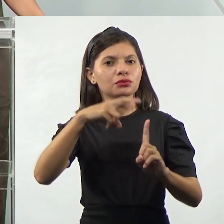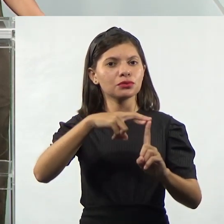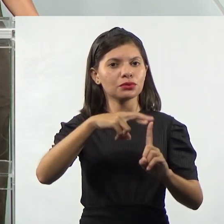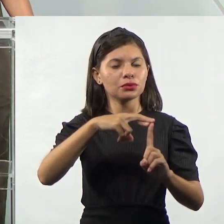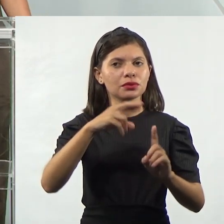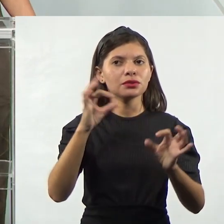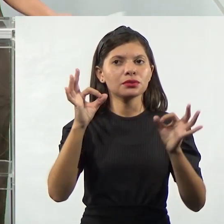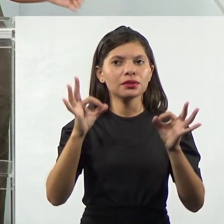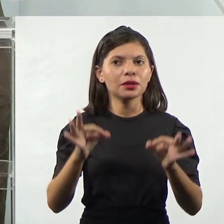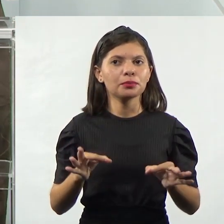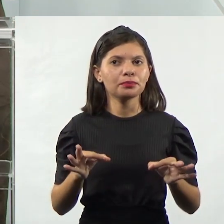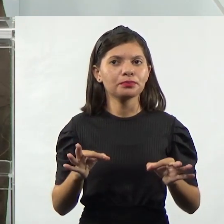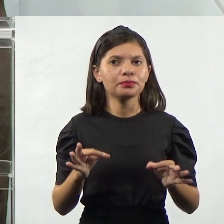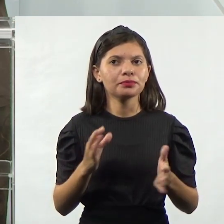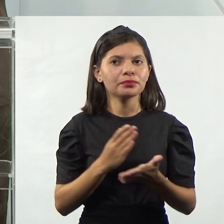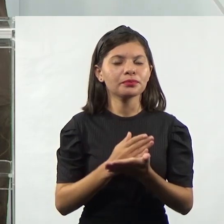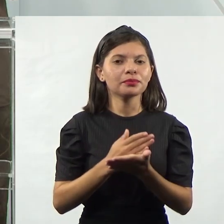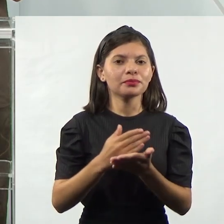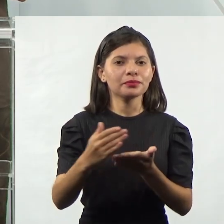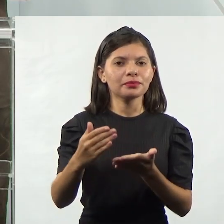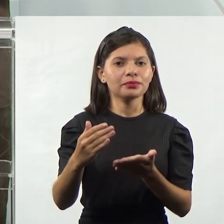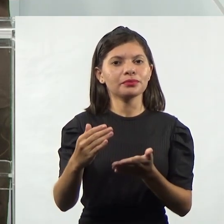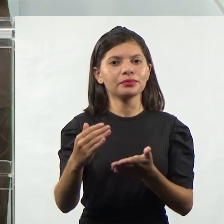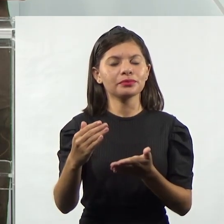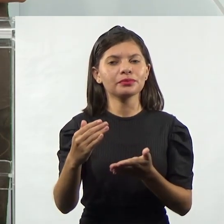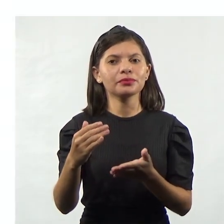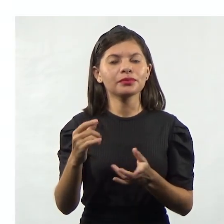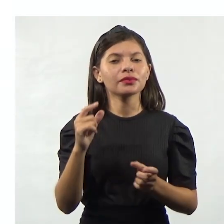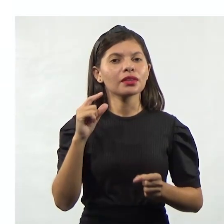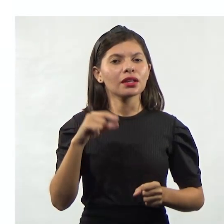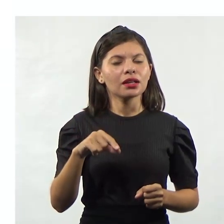de funções, ok? Seguindo.